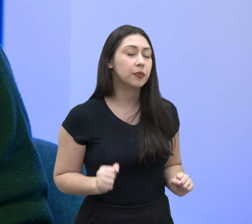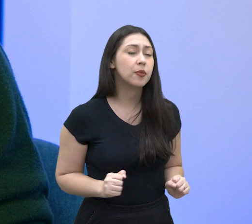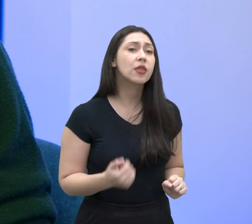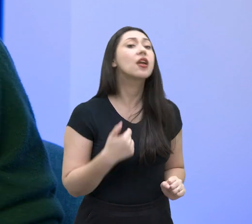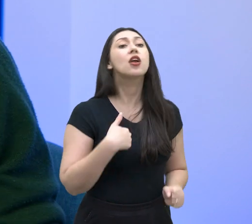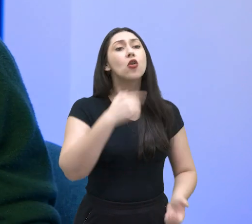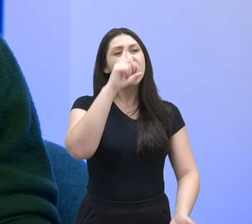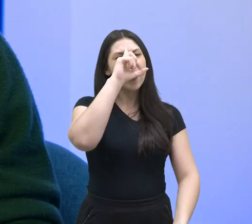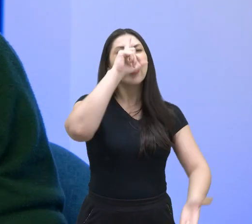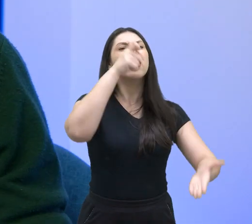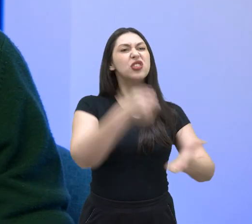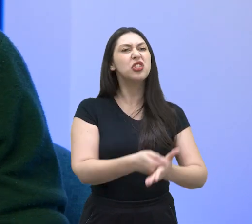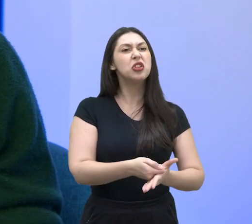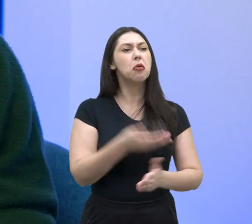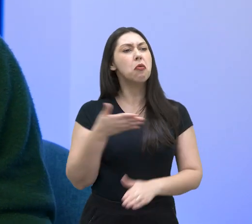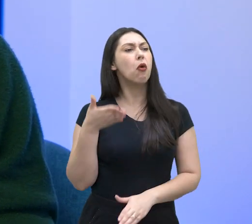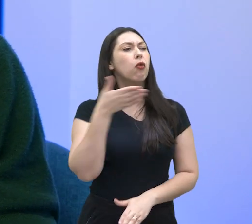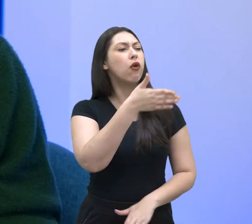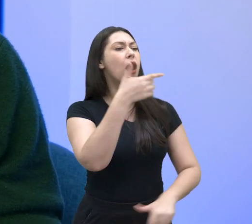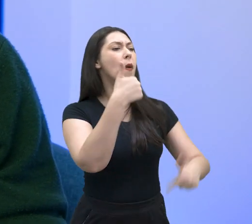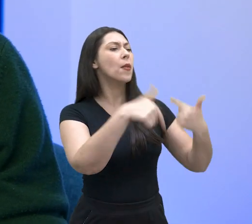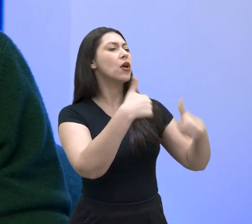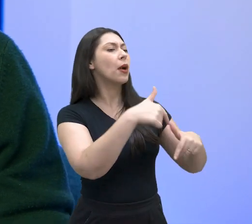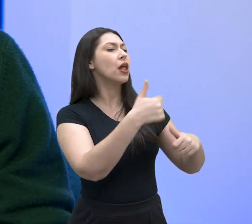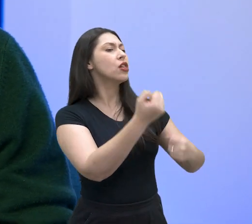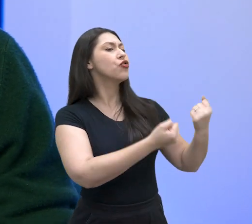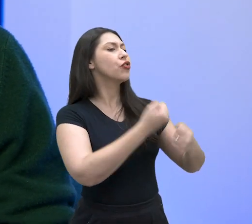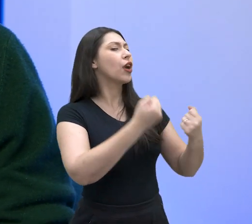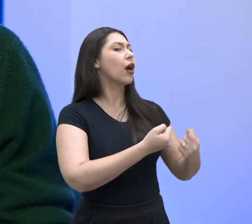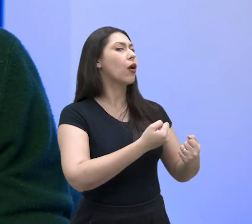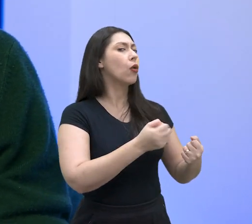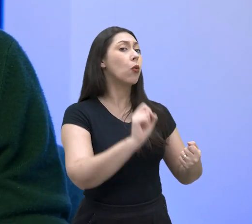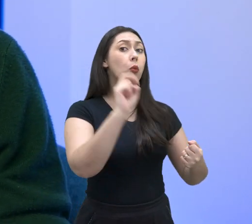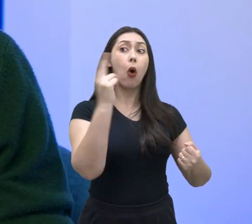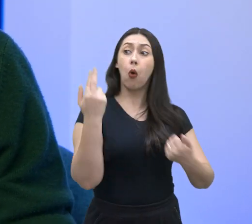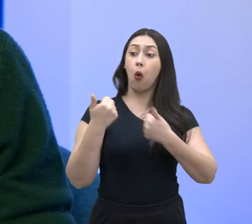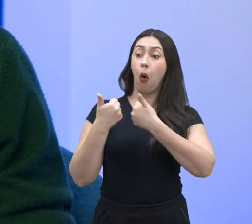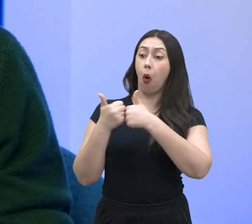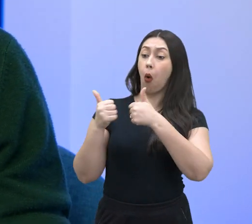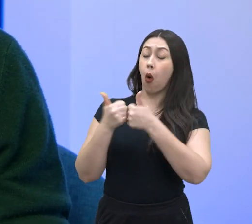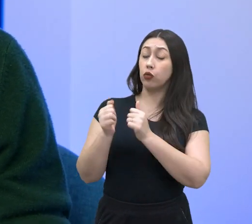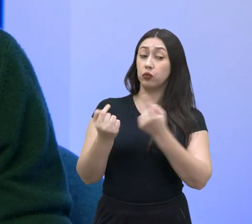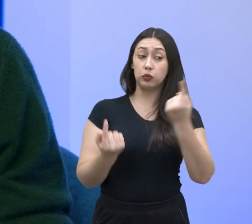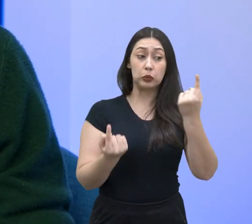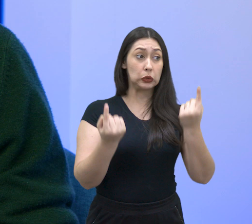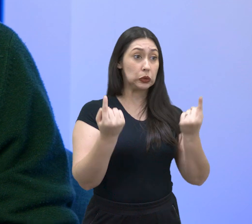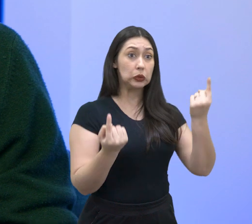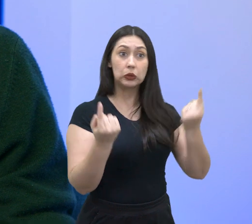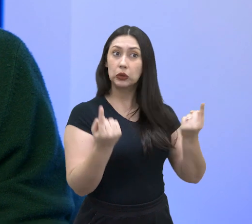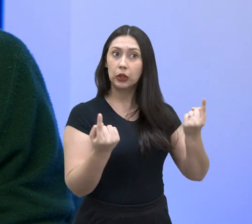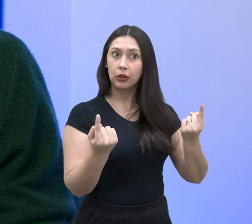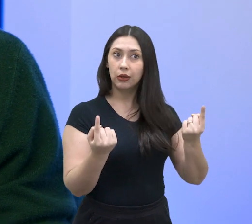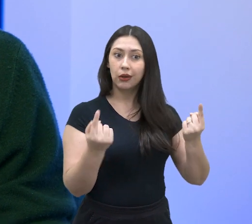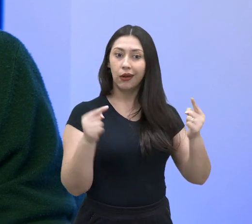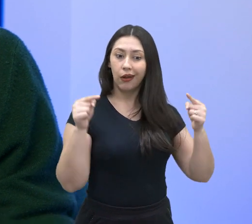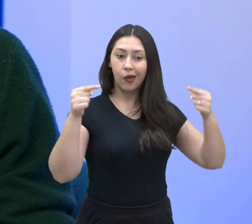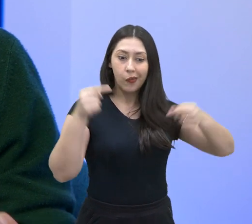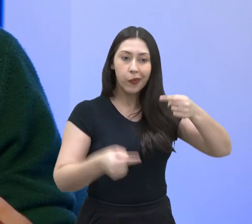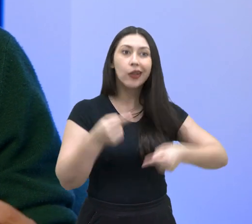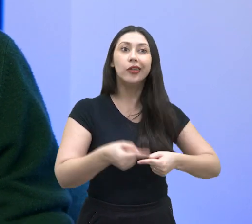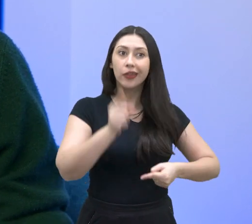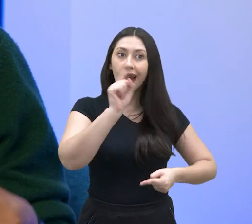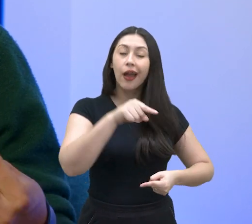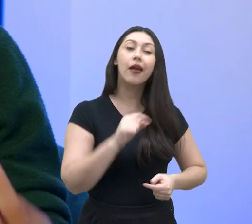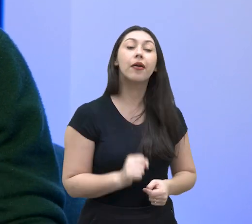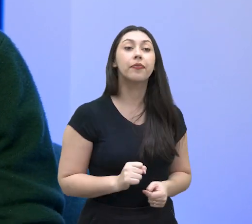política. Porque se a maioria da população ela fala assim, não, eu vou cuidar do meio ambiente, eu vou fazer a minha parte, e decide andar de ônibus, eu vou ter